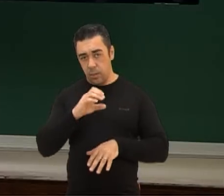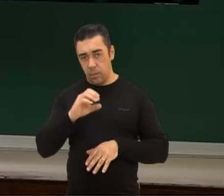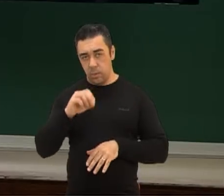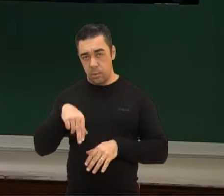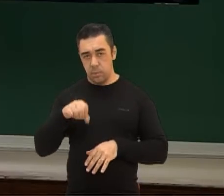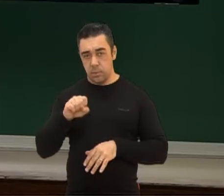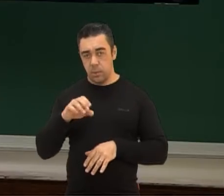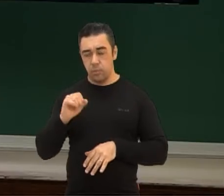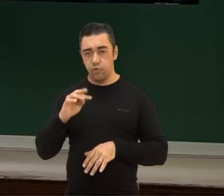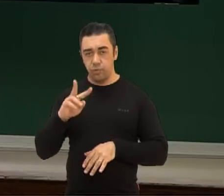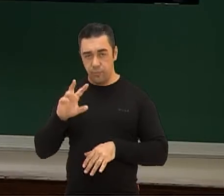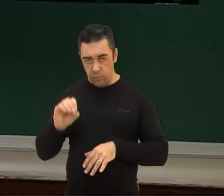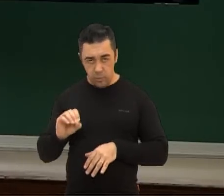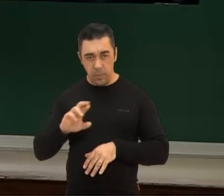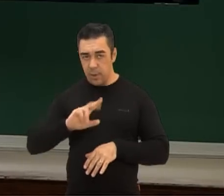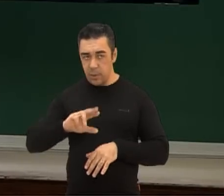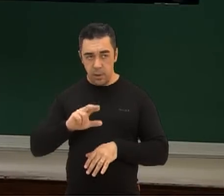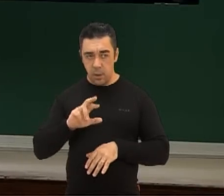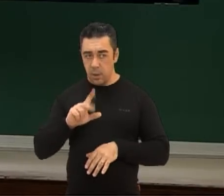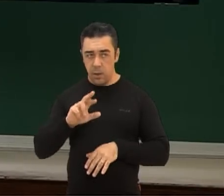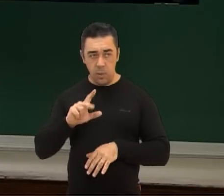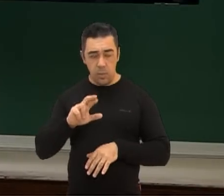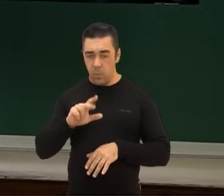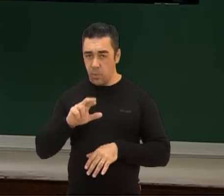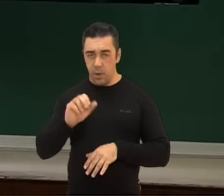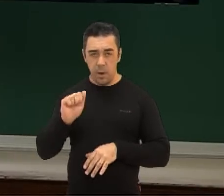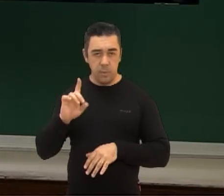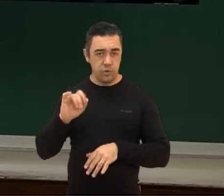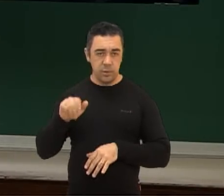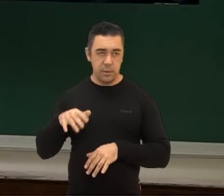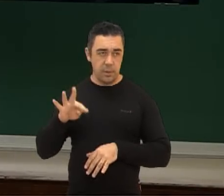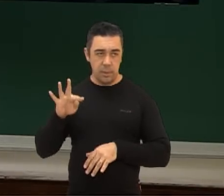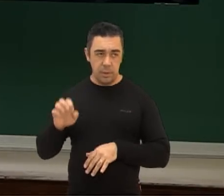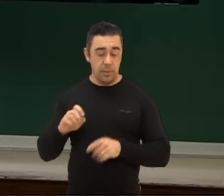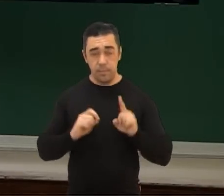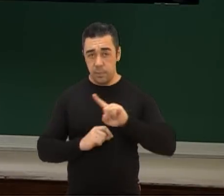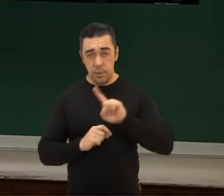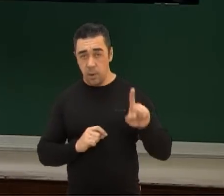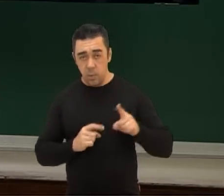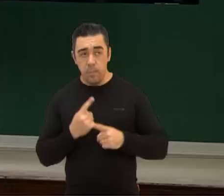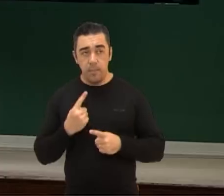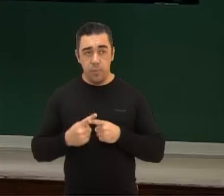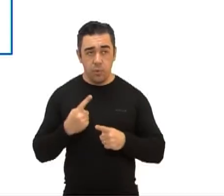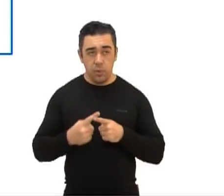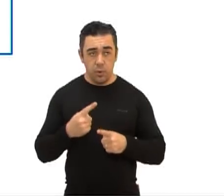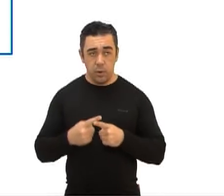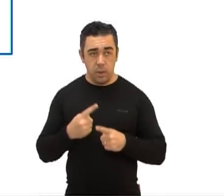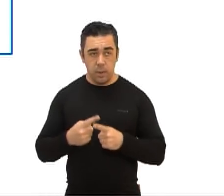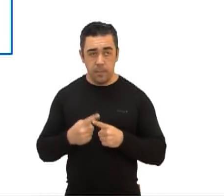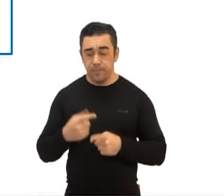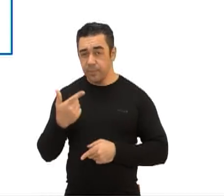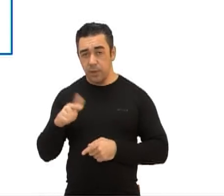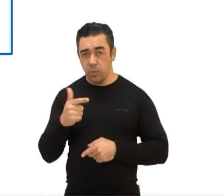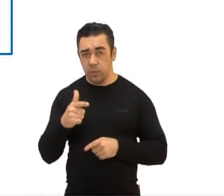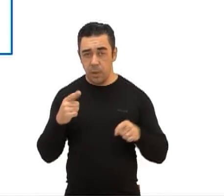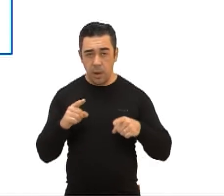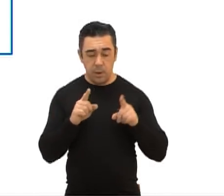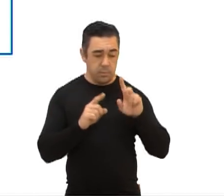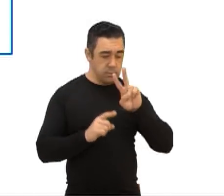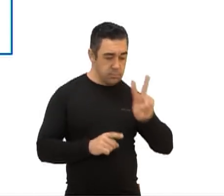ângulos adjacentes. Então, a resposta é não. Por quê? Não estão